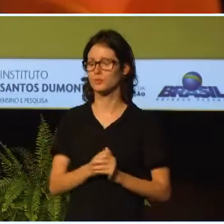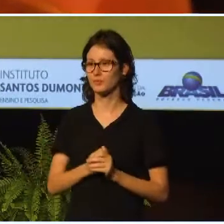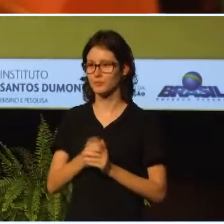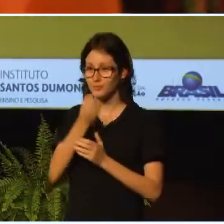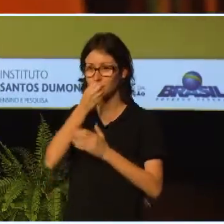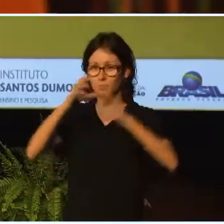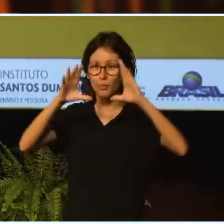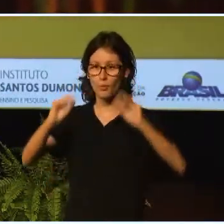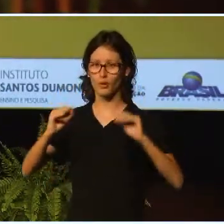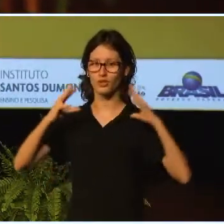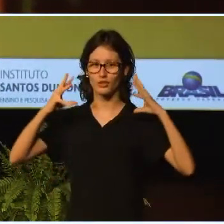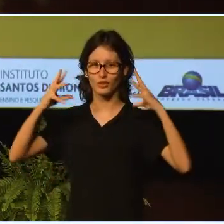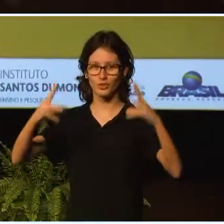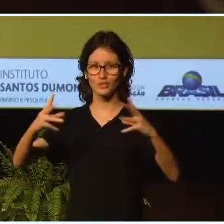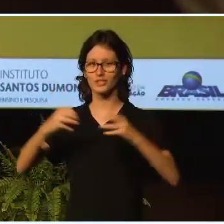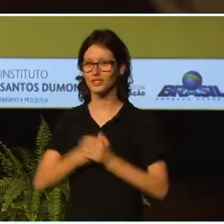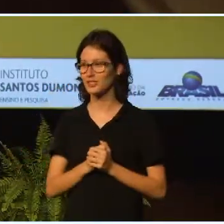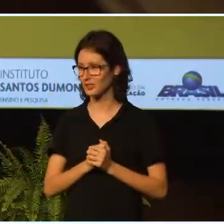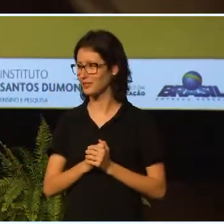Boa noite a todos.